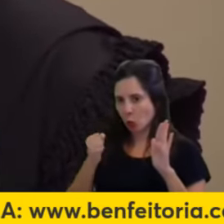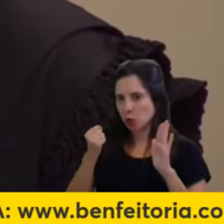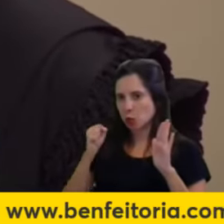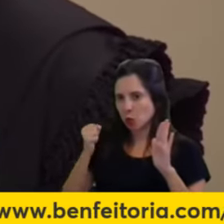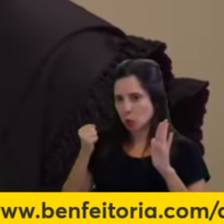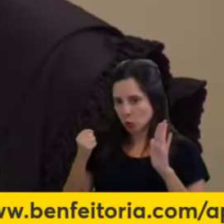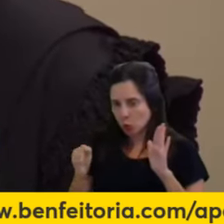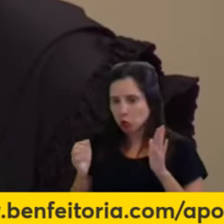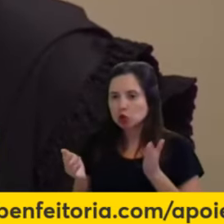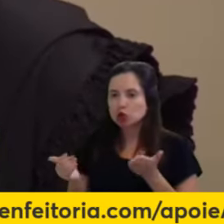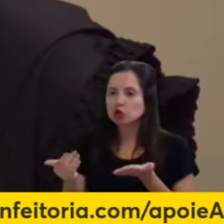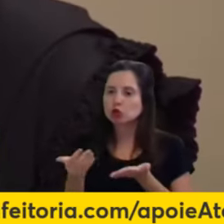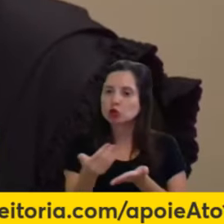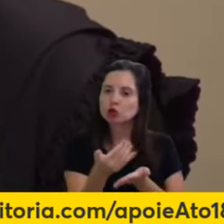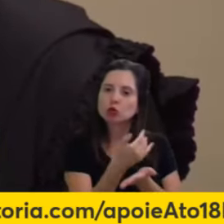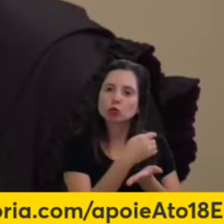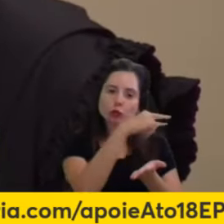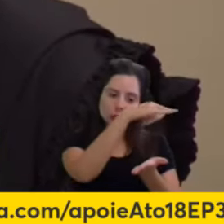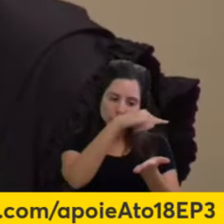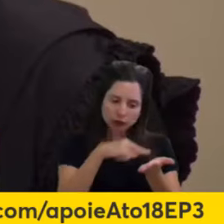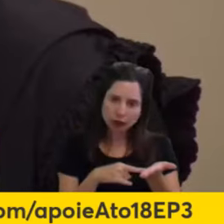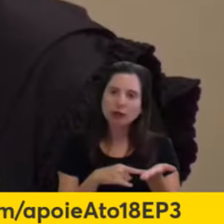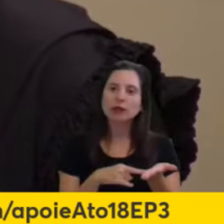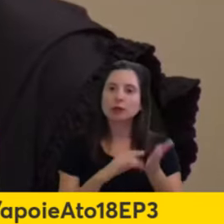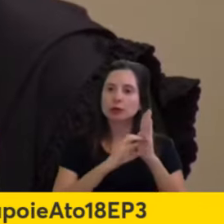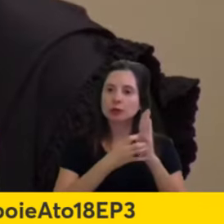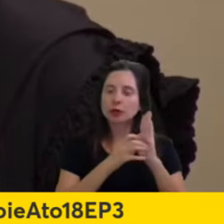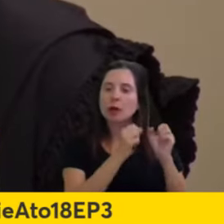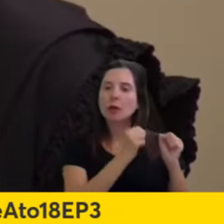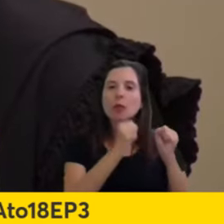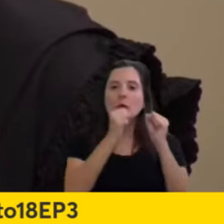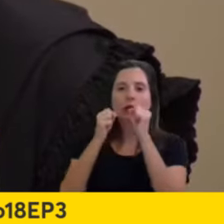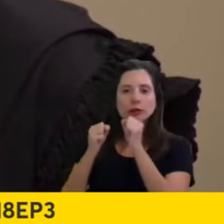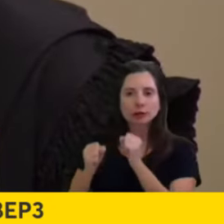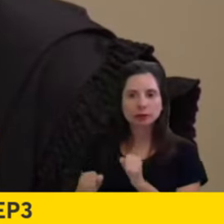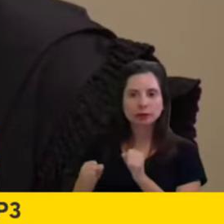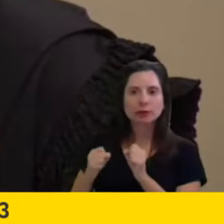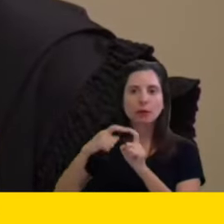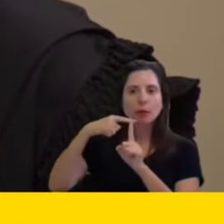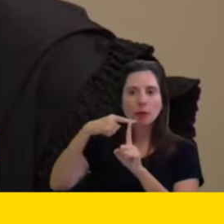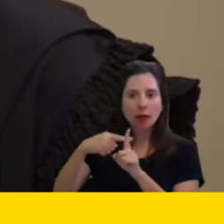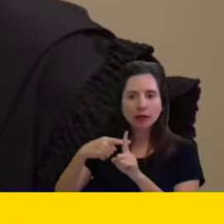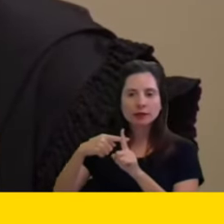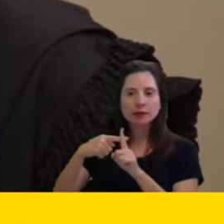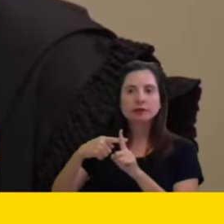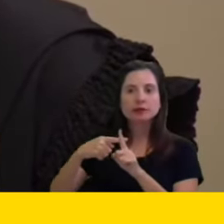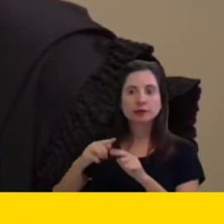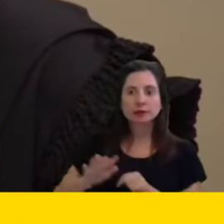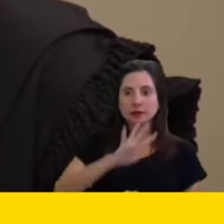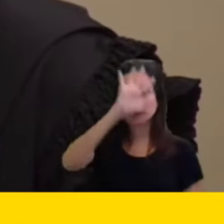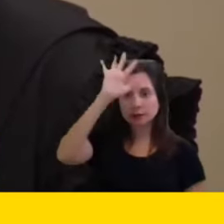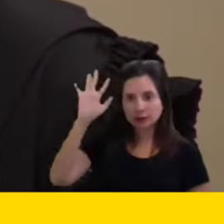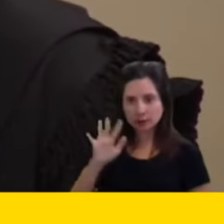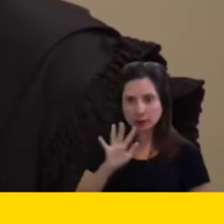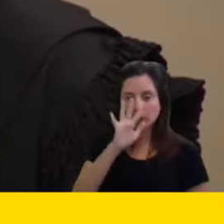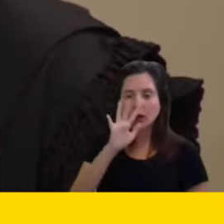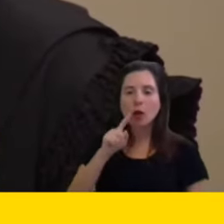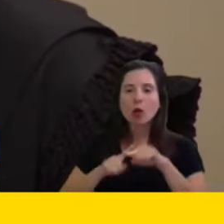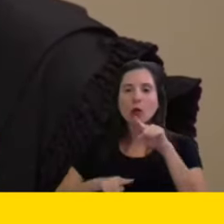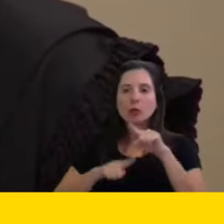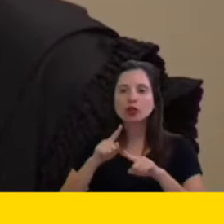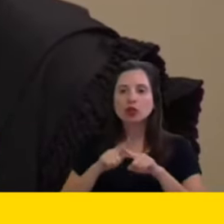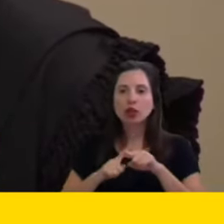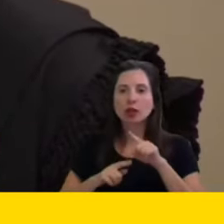das juntadas dos documentos do diretório Nacional do podemos e Fundação trabalhista nacional e aqui cito os documentos eletrônicos em tal